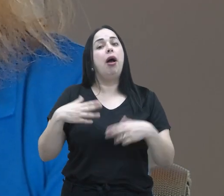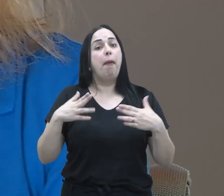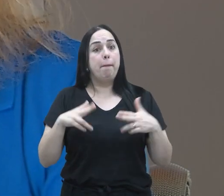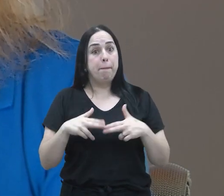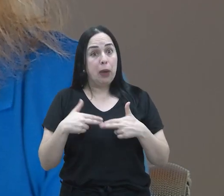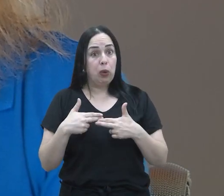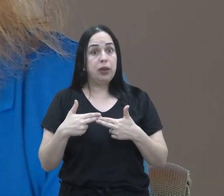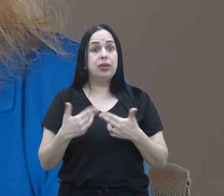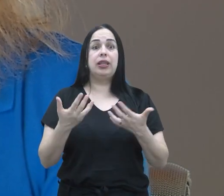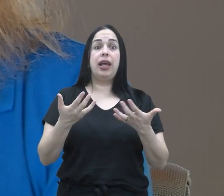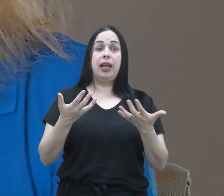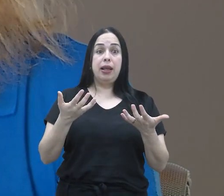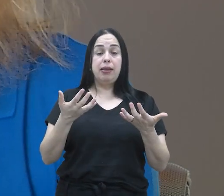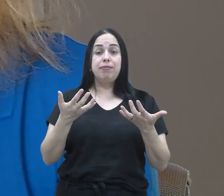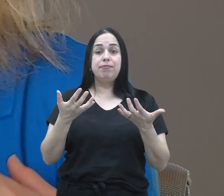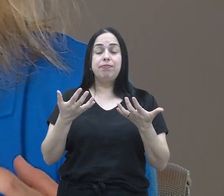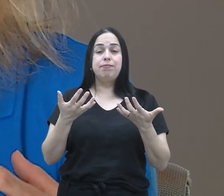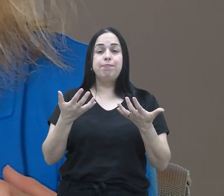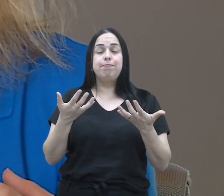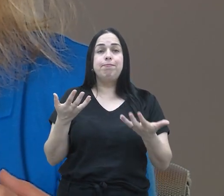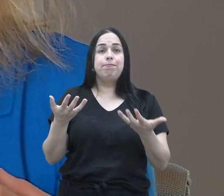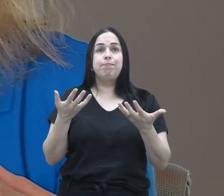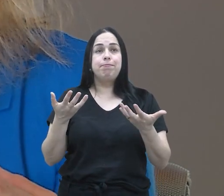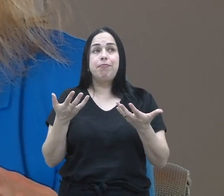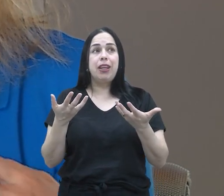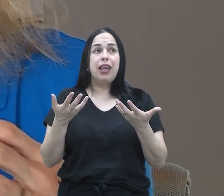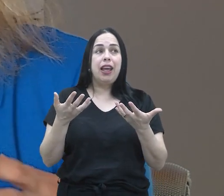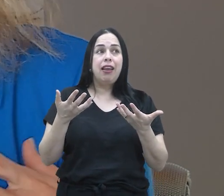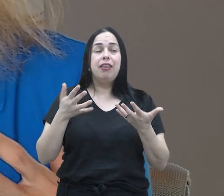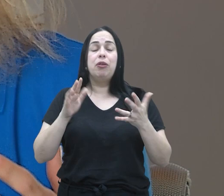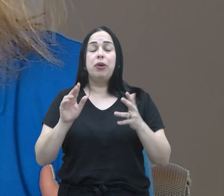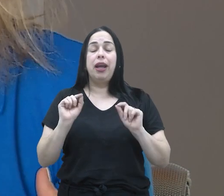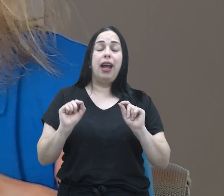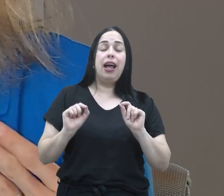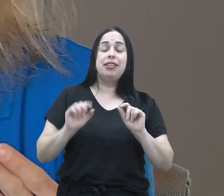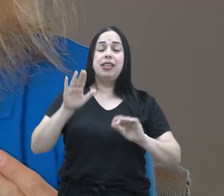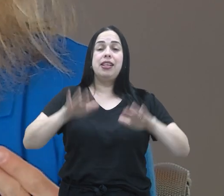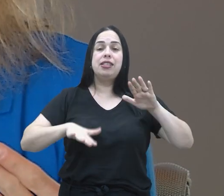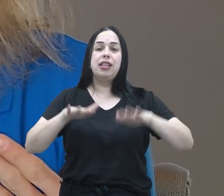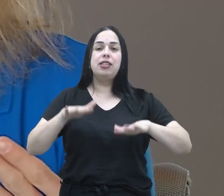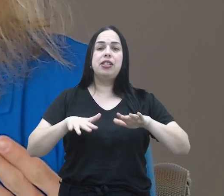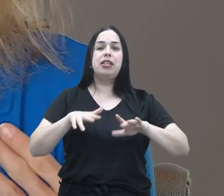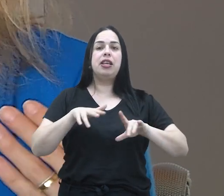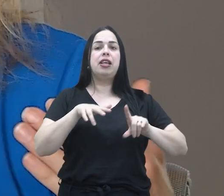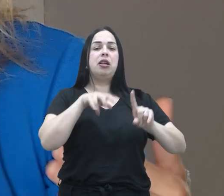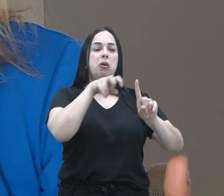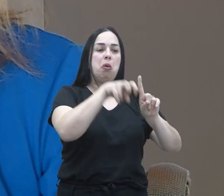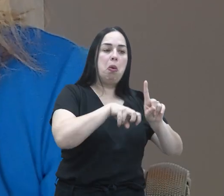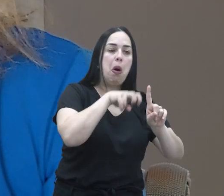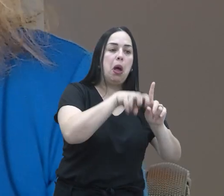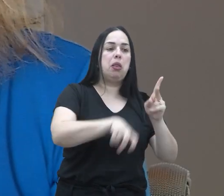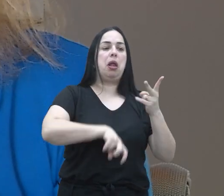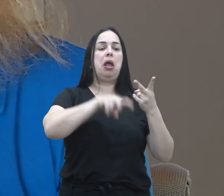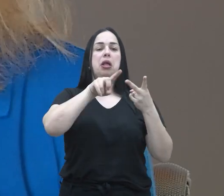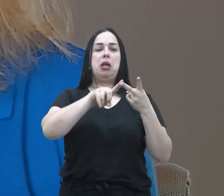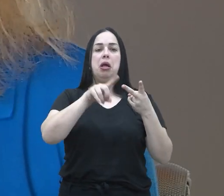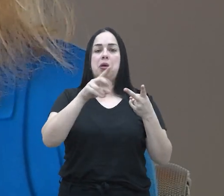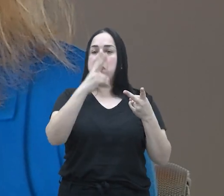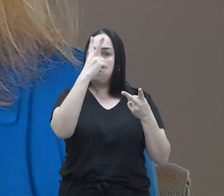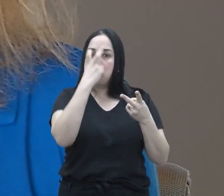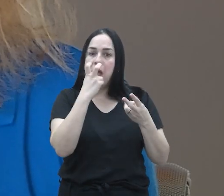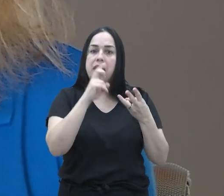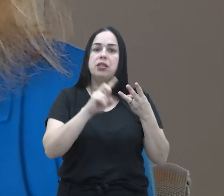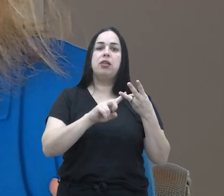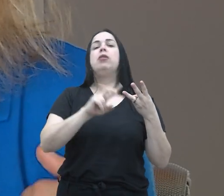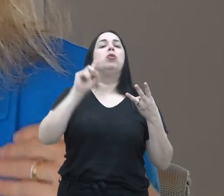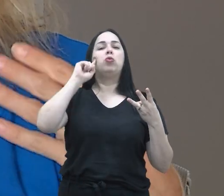autista, né? Então a gente fala que, querendo ou não, a gente acaba, entre aspas, brigando com um cadeirante, com